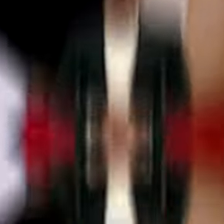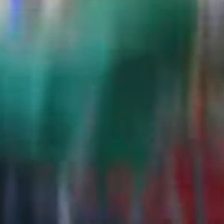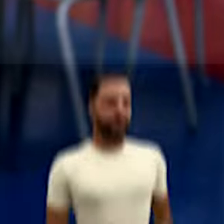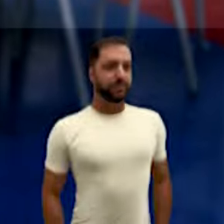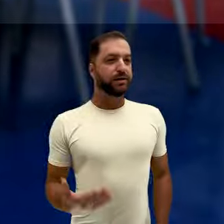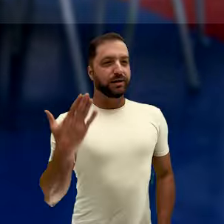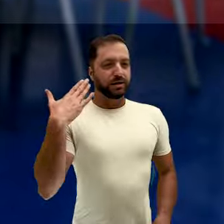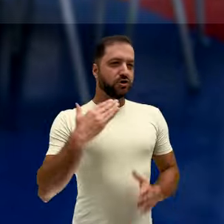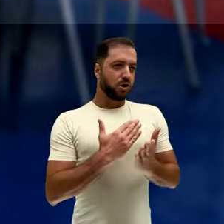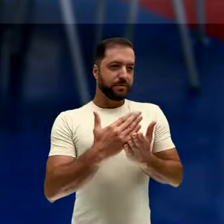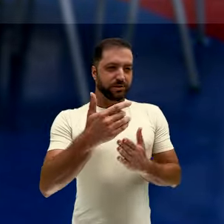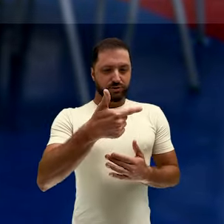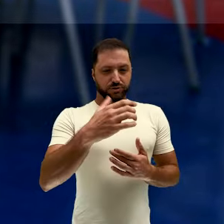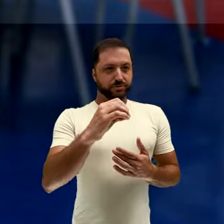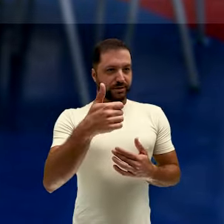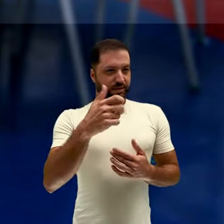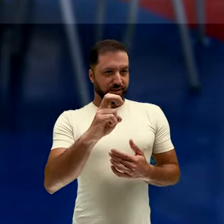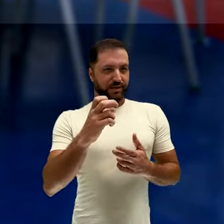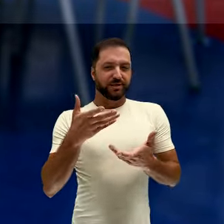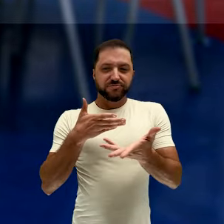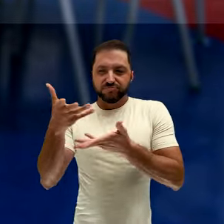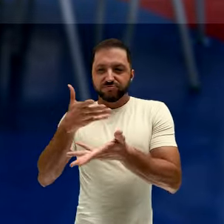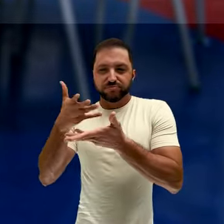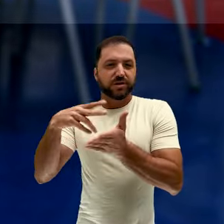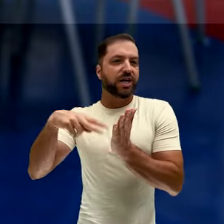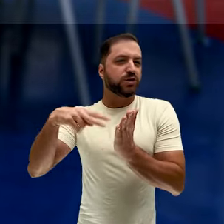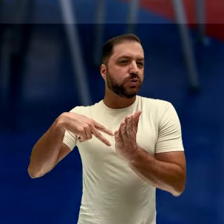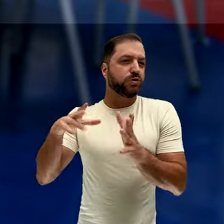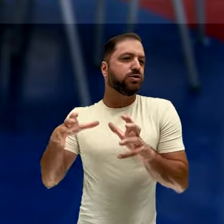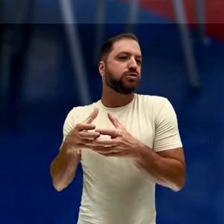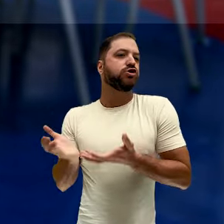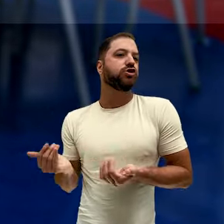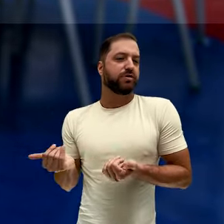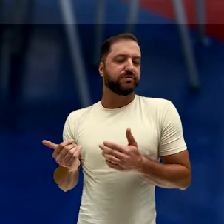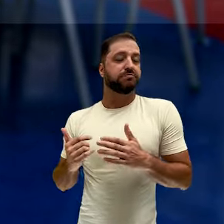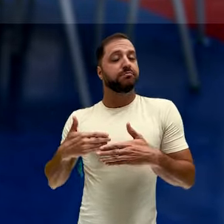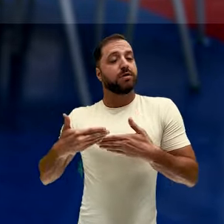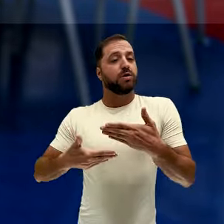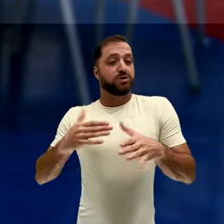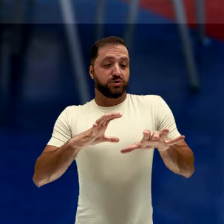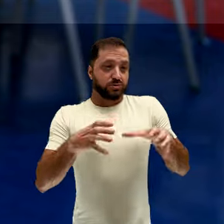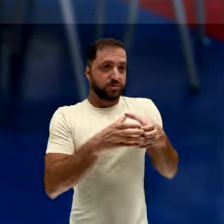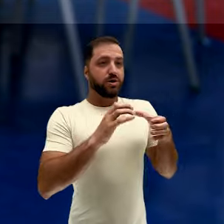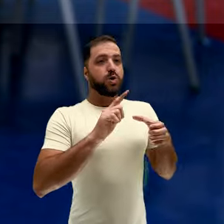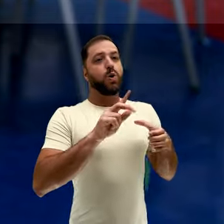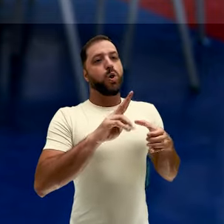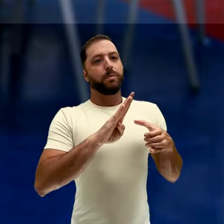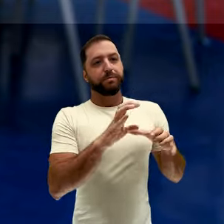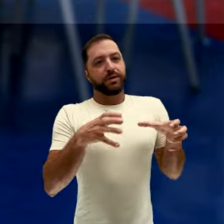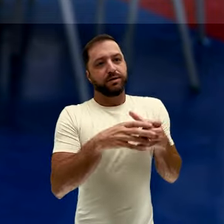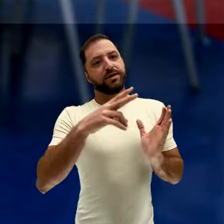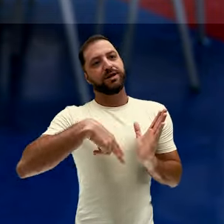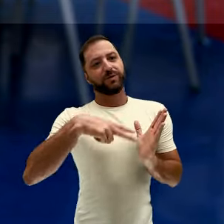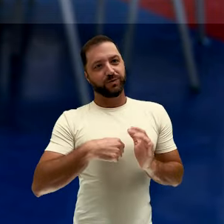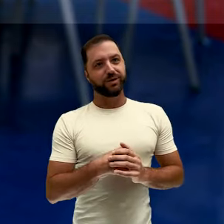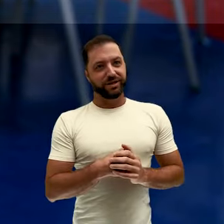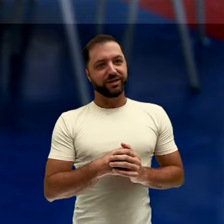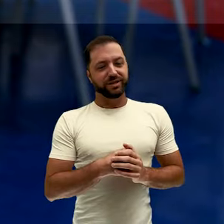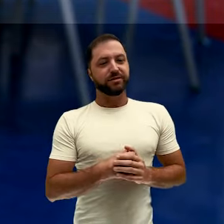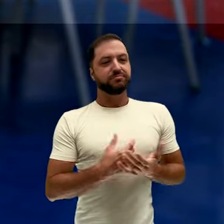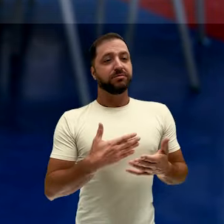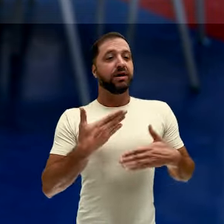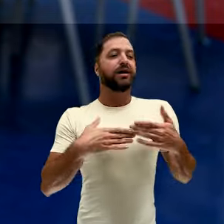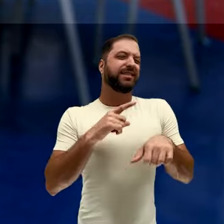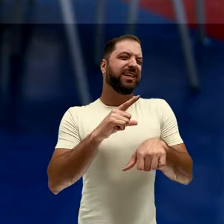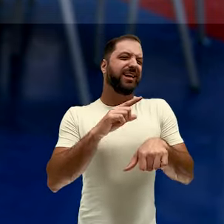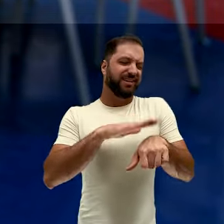descontraída. Comecei em 2015 com Jovens Mediadores de Leitura e em 2017 com o Clube de Leitura. E de lá